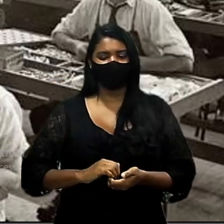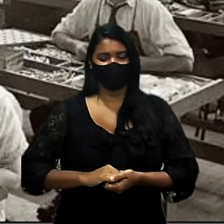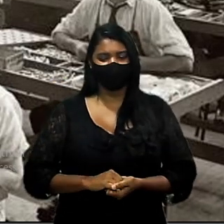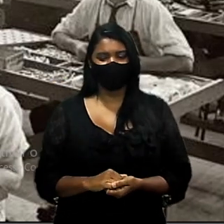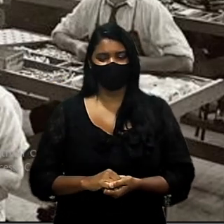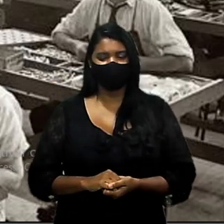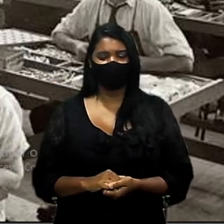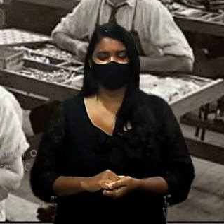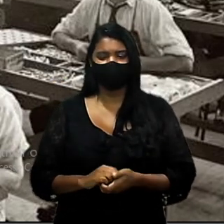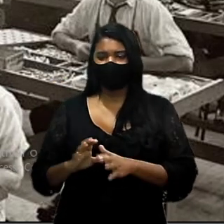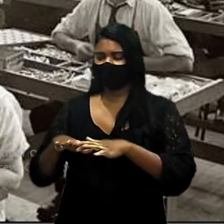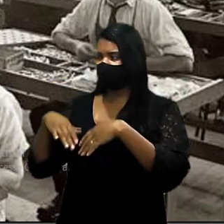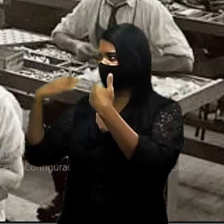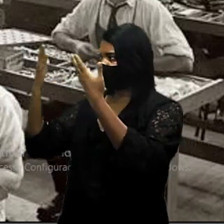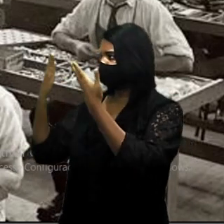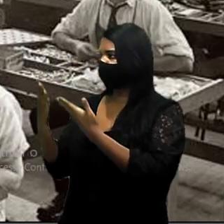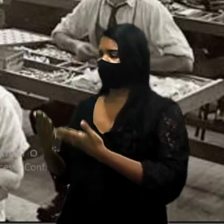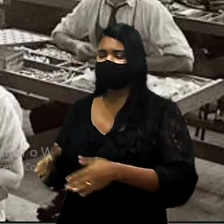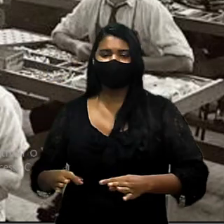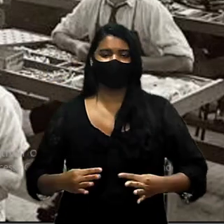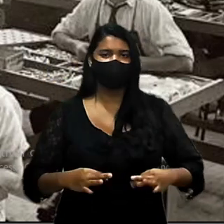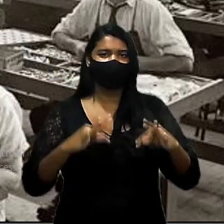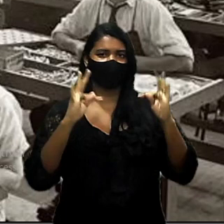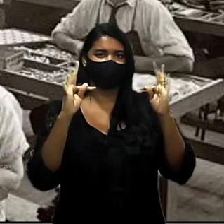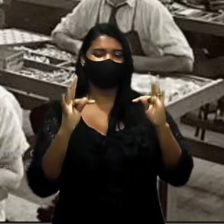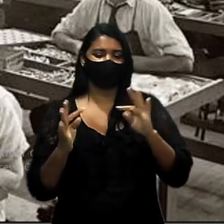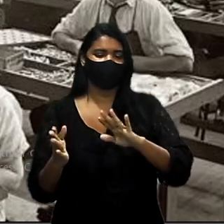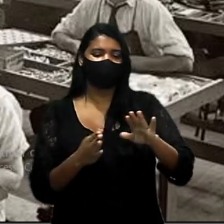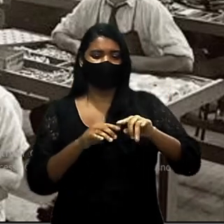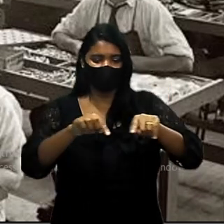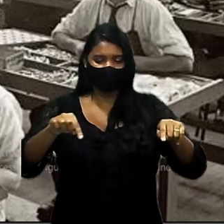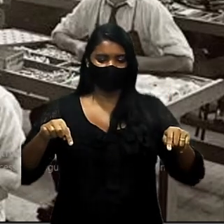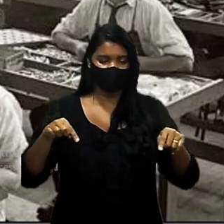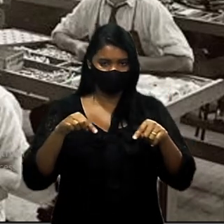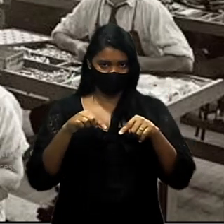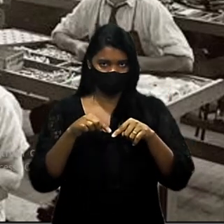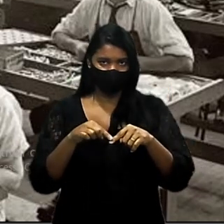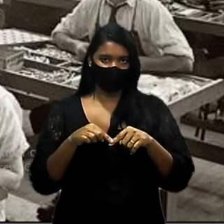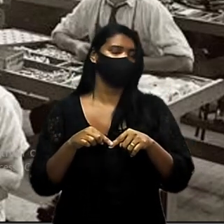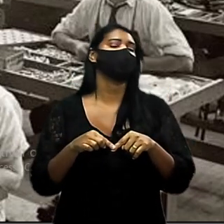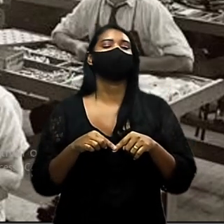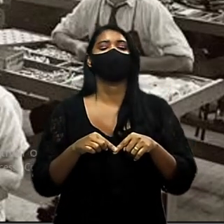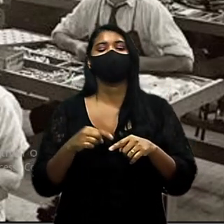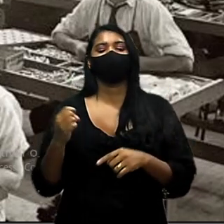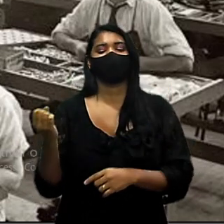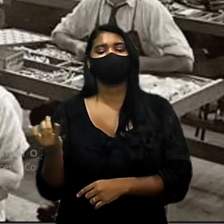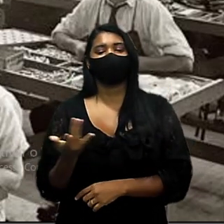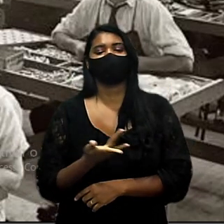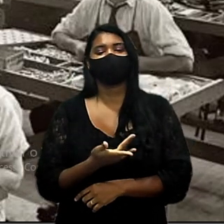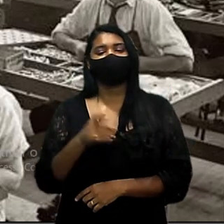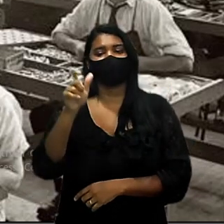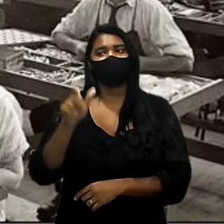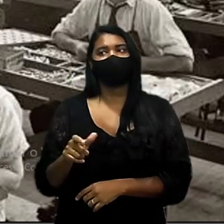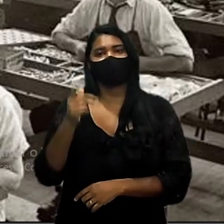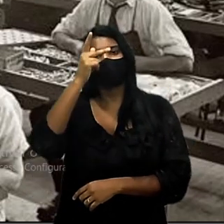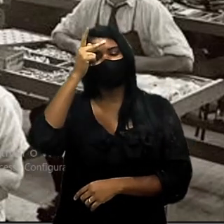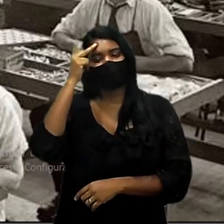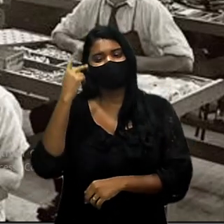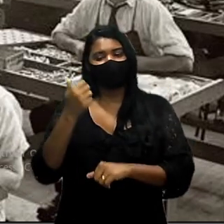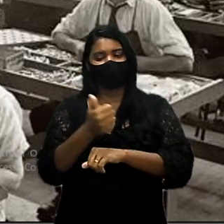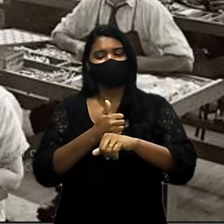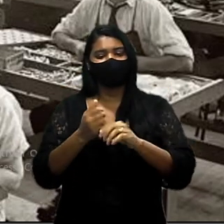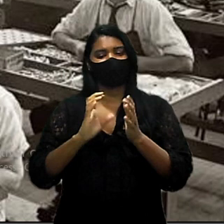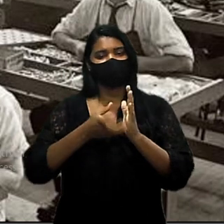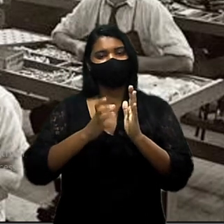lógica, que é a lógica digital? É, na verdade, um espaço grande, onde ao invés de eu encontrar pessoas que desenvolvem